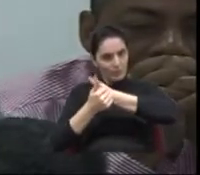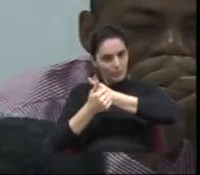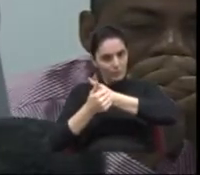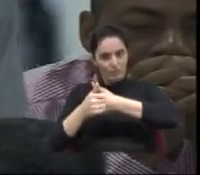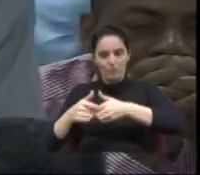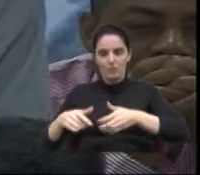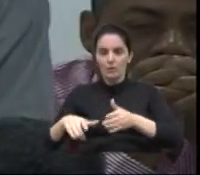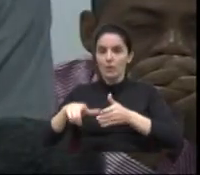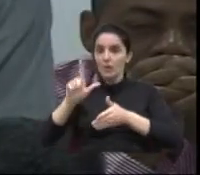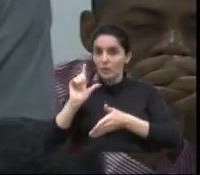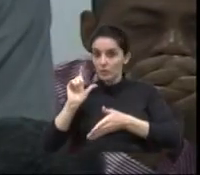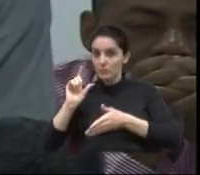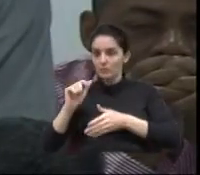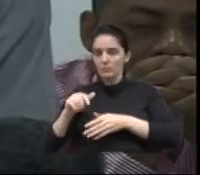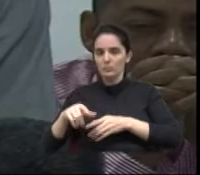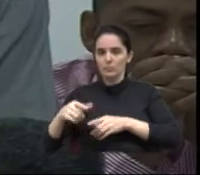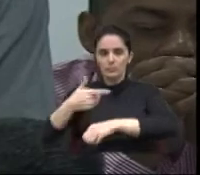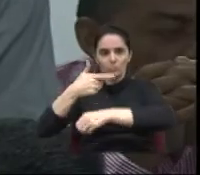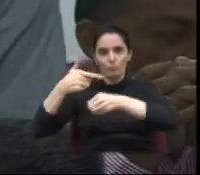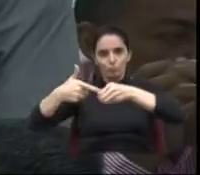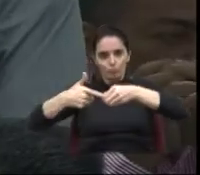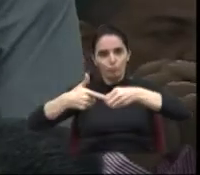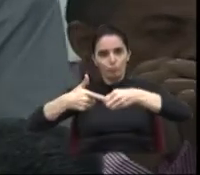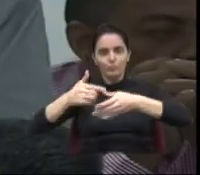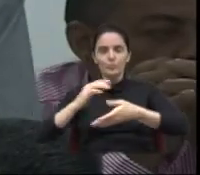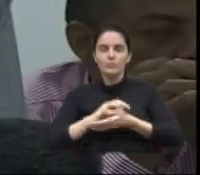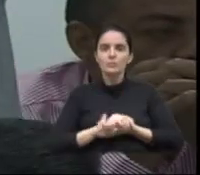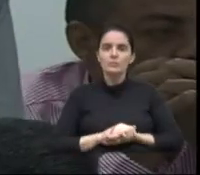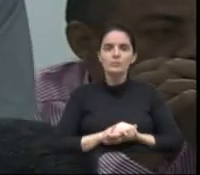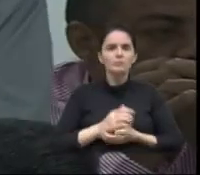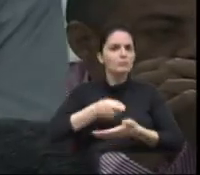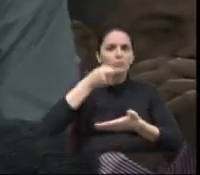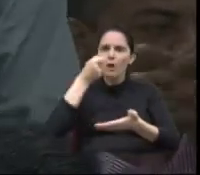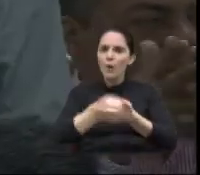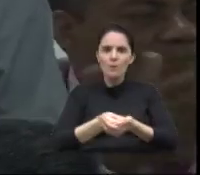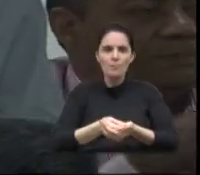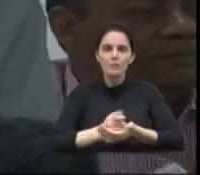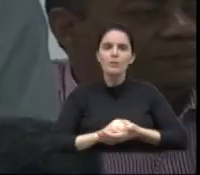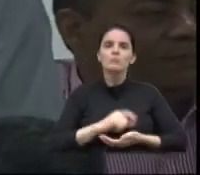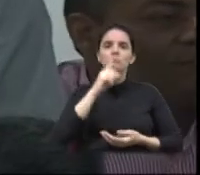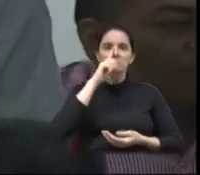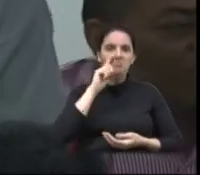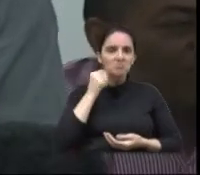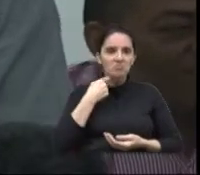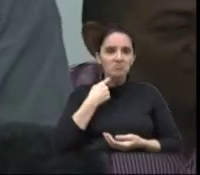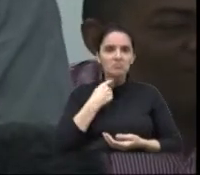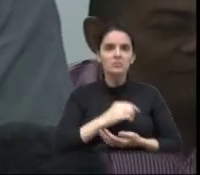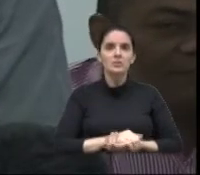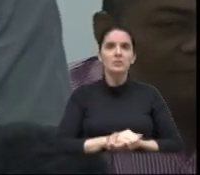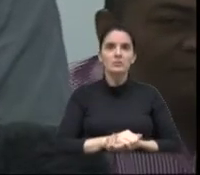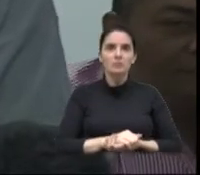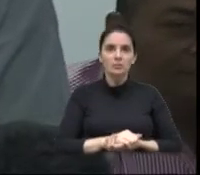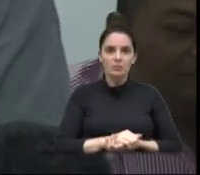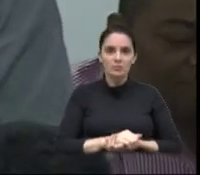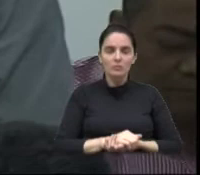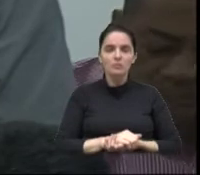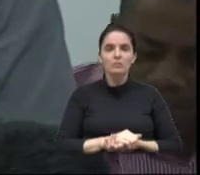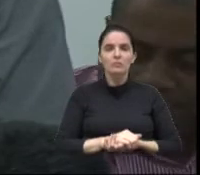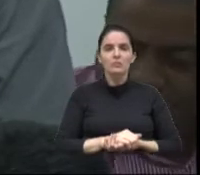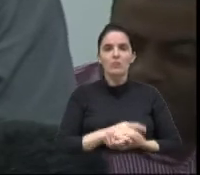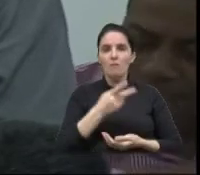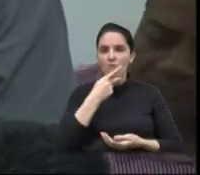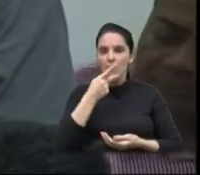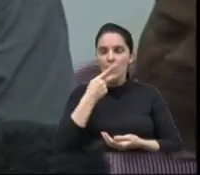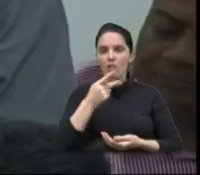vejo toda a dificuldade, lembrar, vereador Nilton, quanto a Andréia foi criticada por